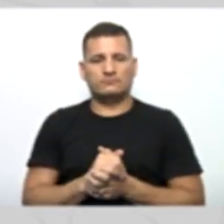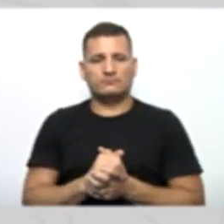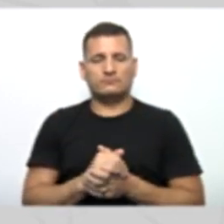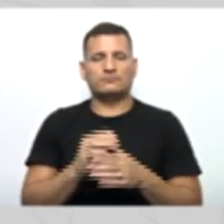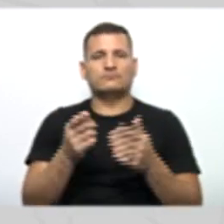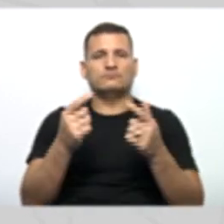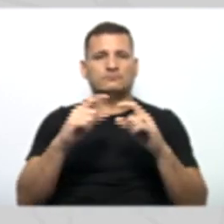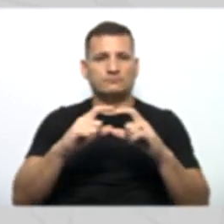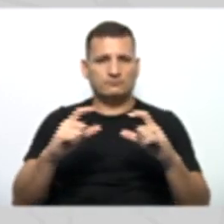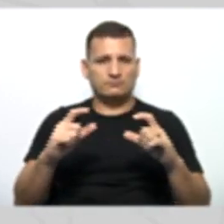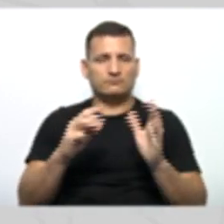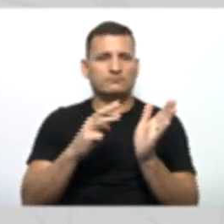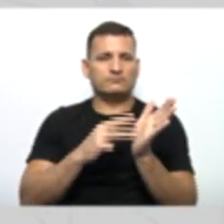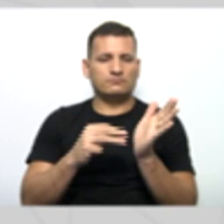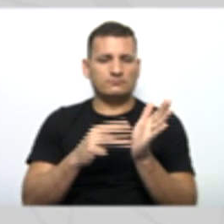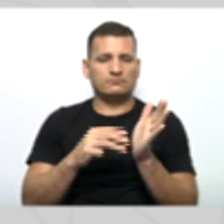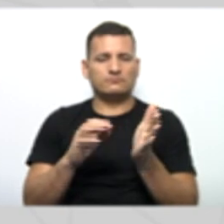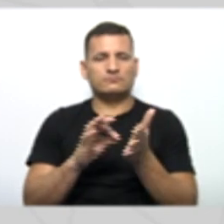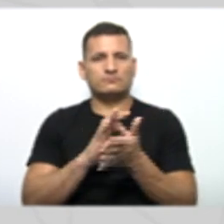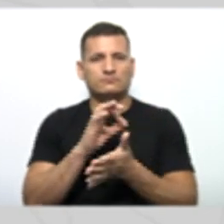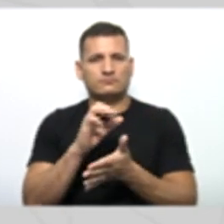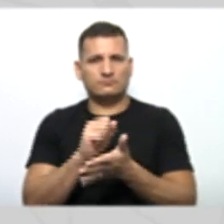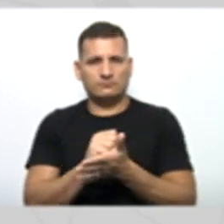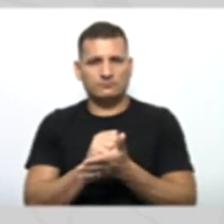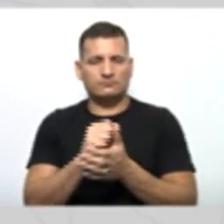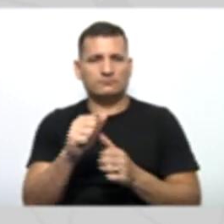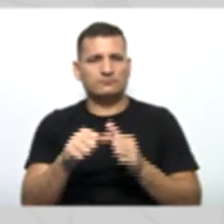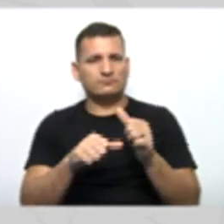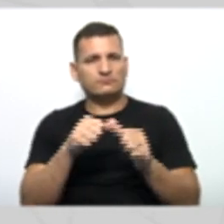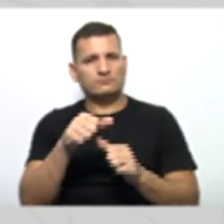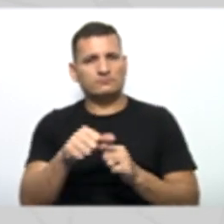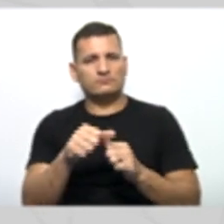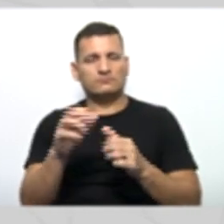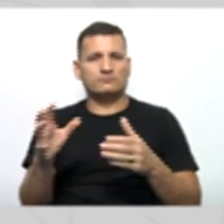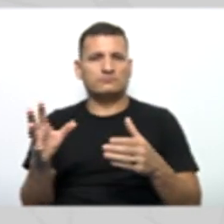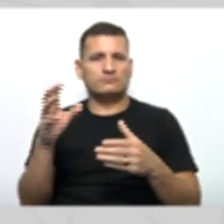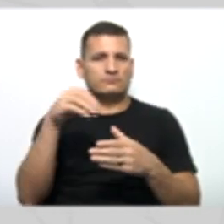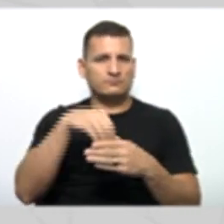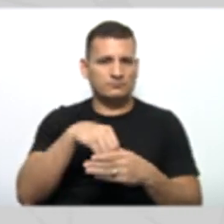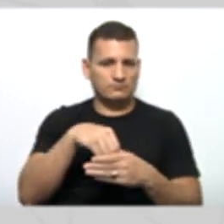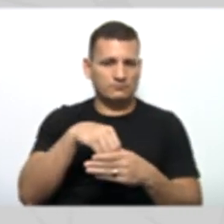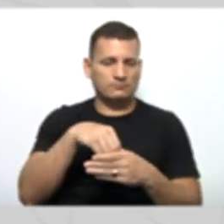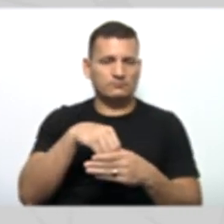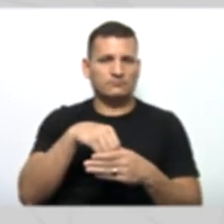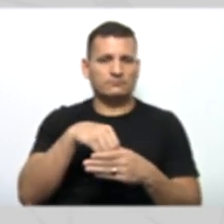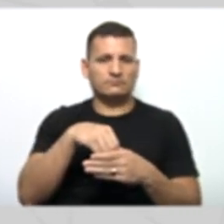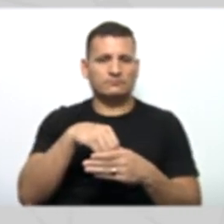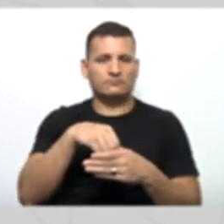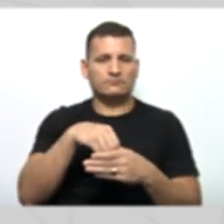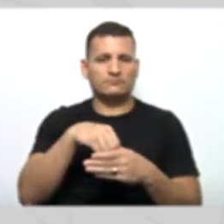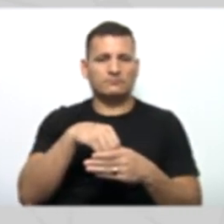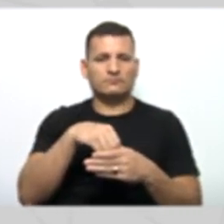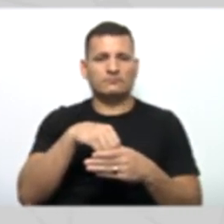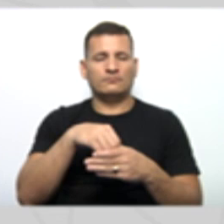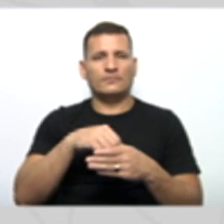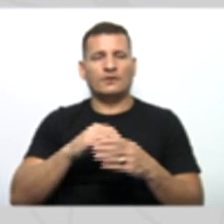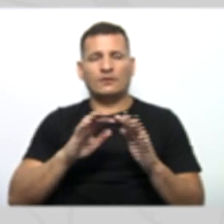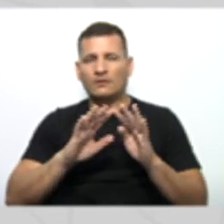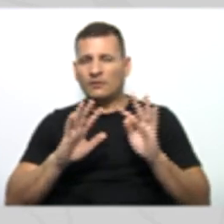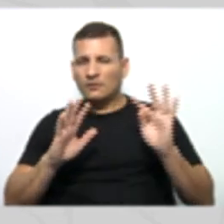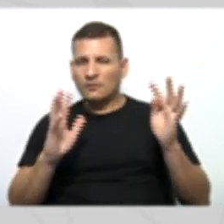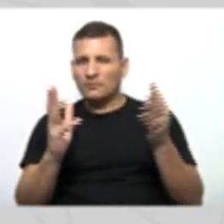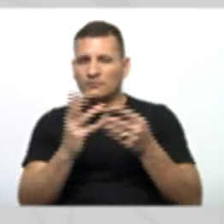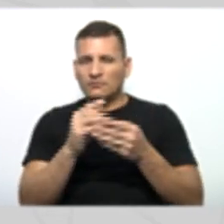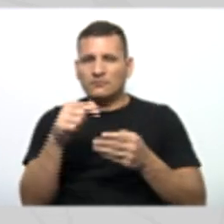aqui os métodos cadastrar, alterar, incluir. Gente, ó, tudo isso, todas essas informações aqui,